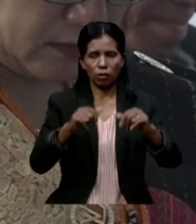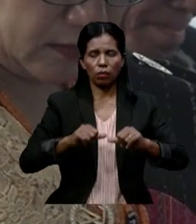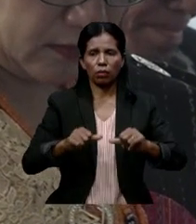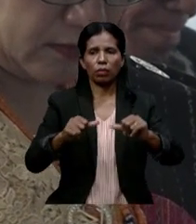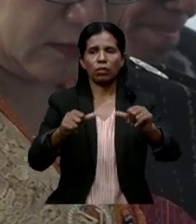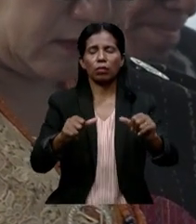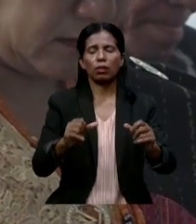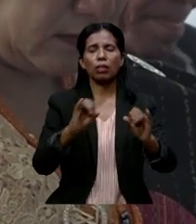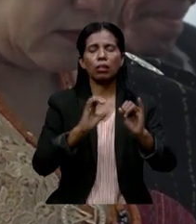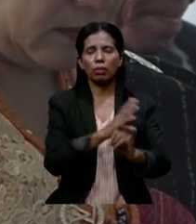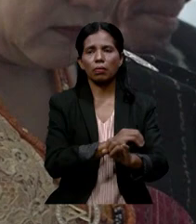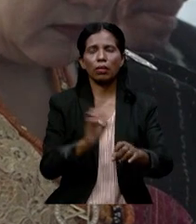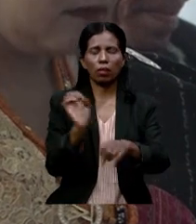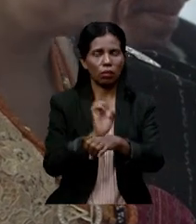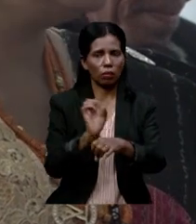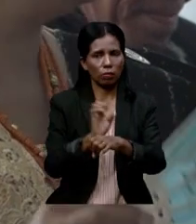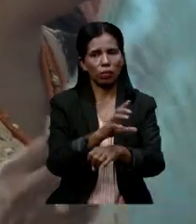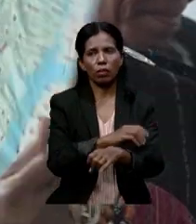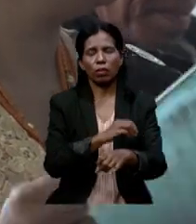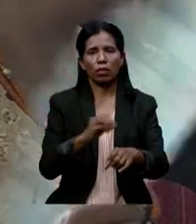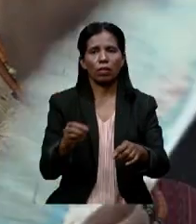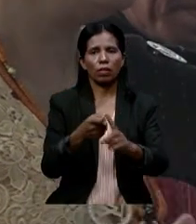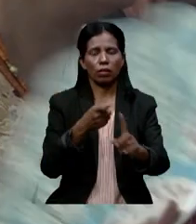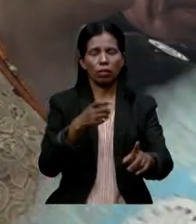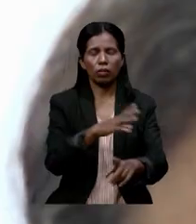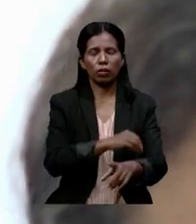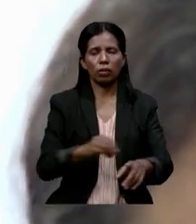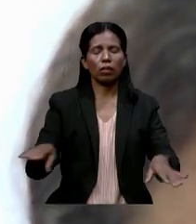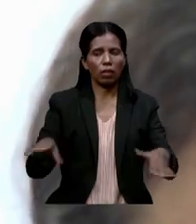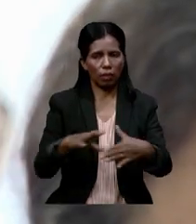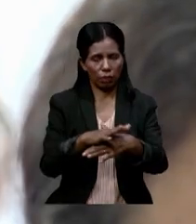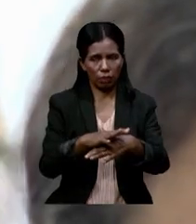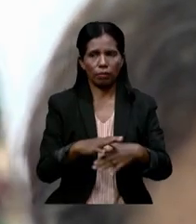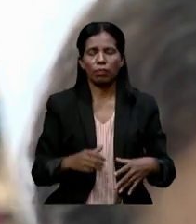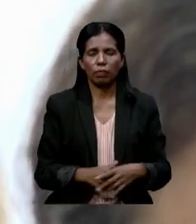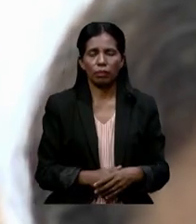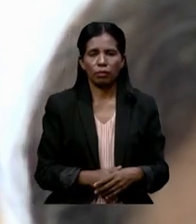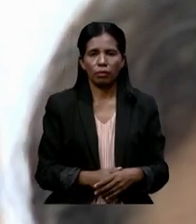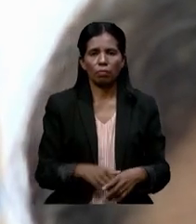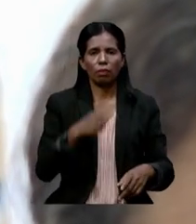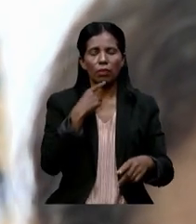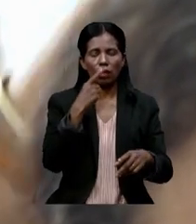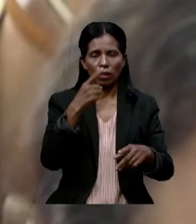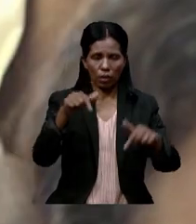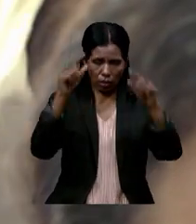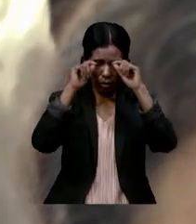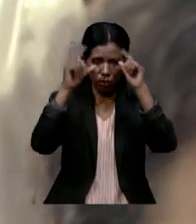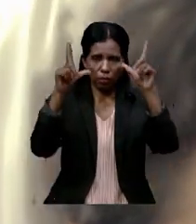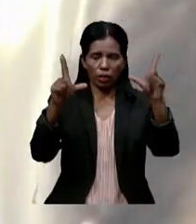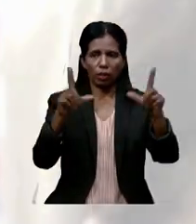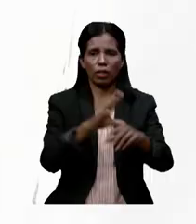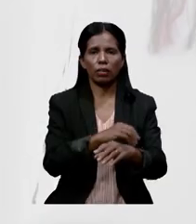a dependência economicamente, liu-liu, hira que nebe forma ou não uma cain. É uma realidade que em Timor-Leste